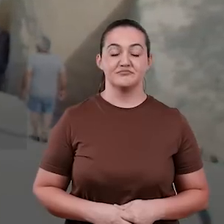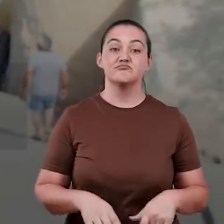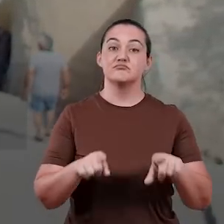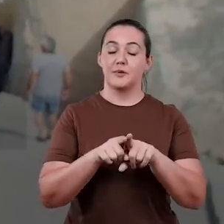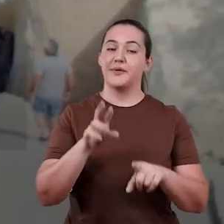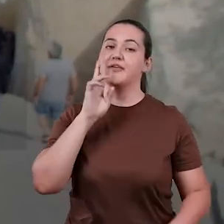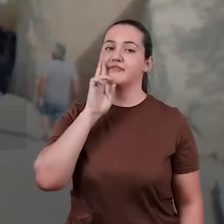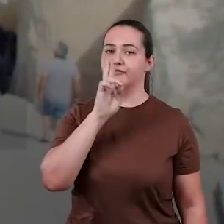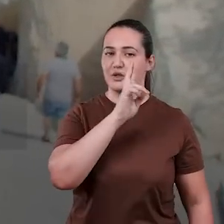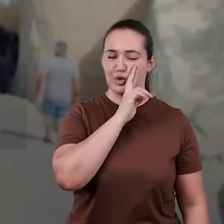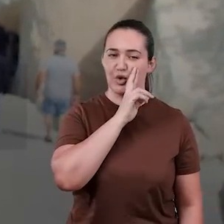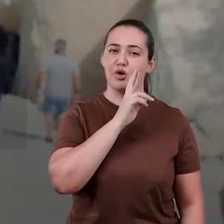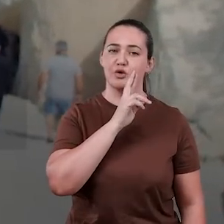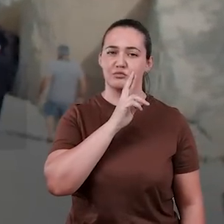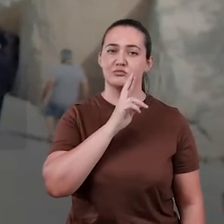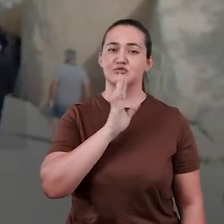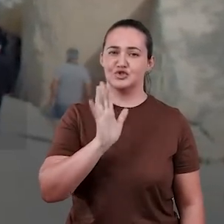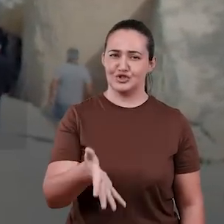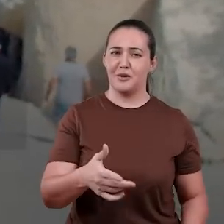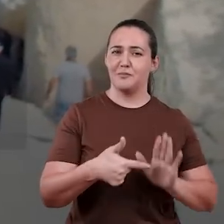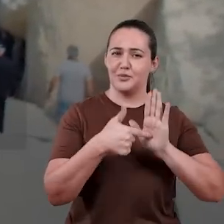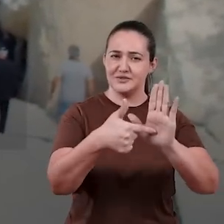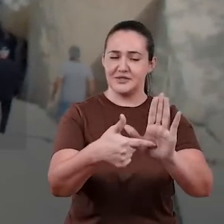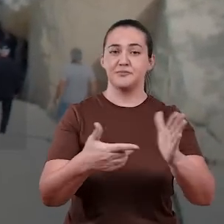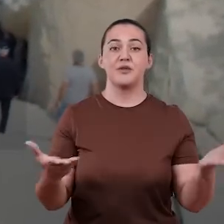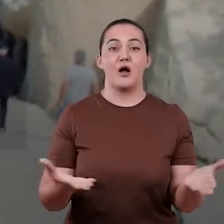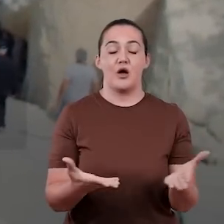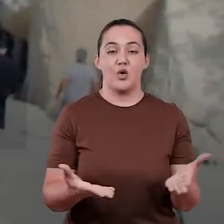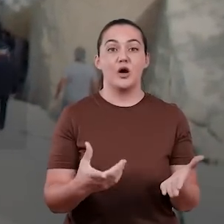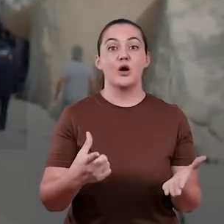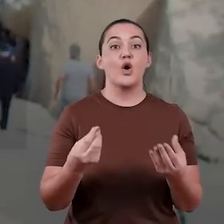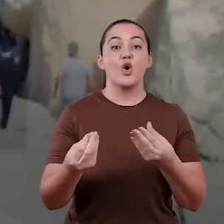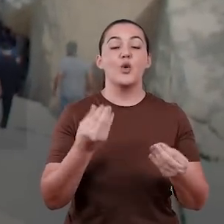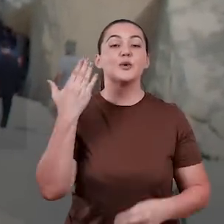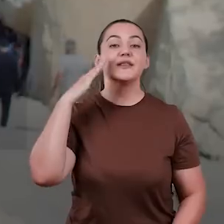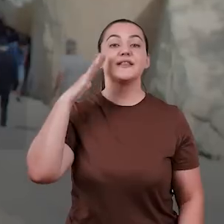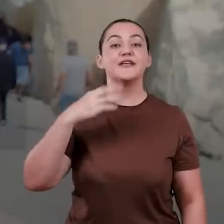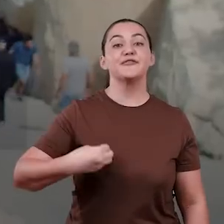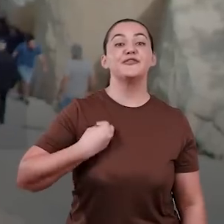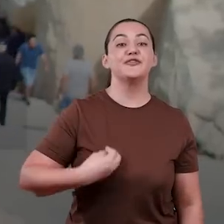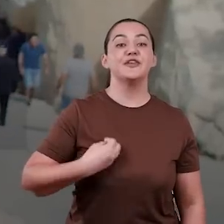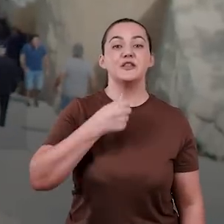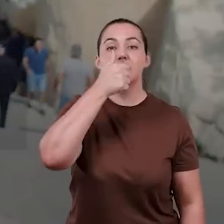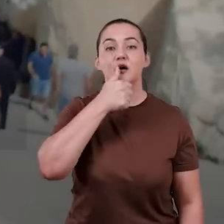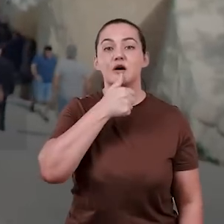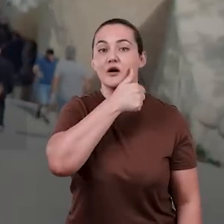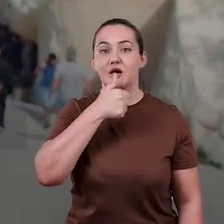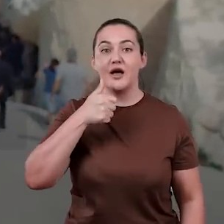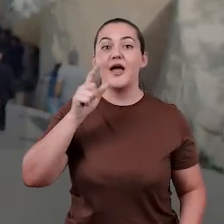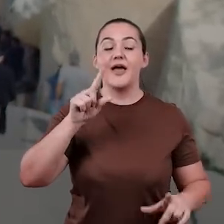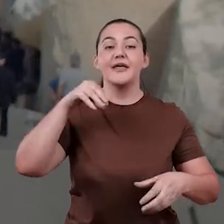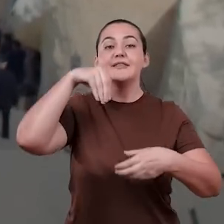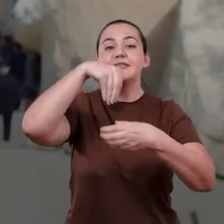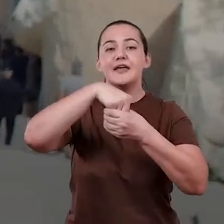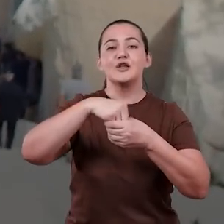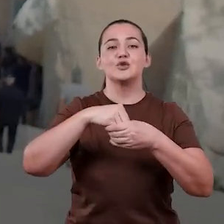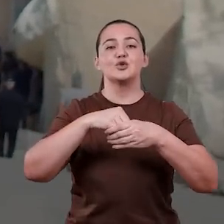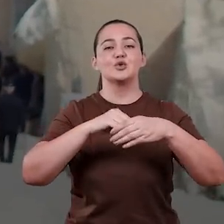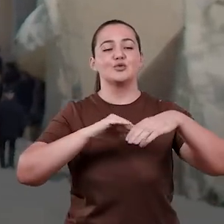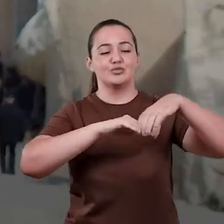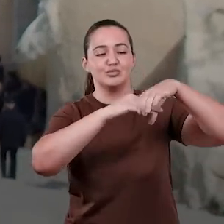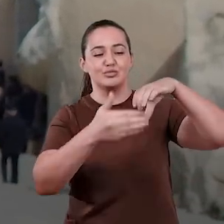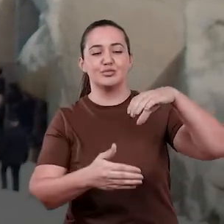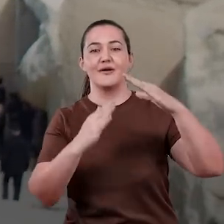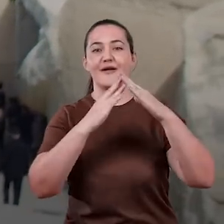Além do refeitório, uma outra parte que ajuda bem a entender a vida monástica daquela época seria o interior das capelas. Até